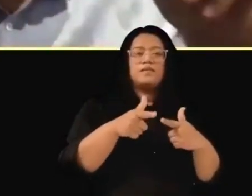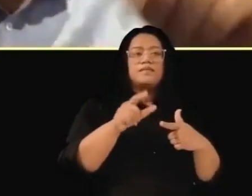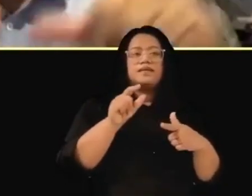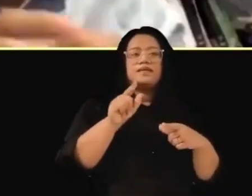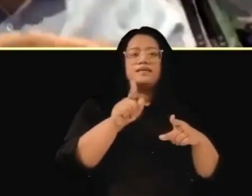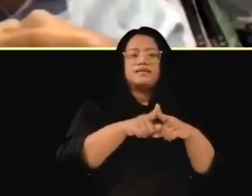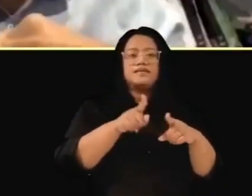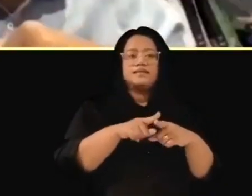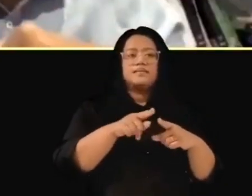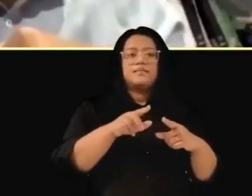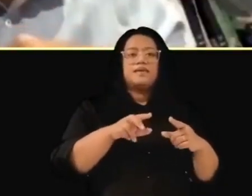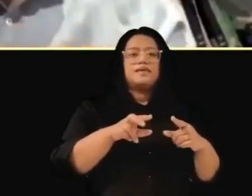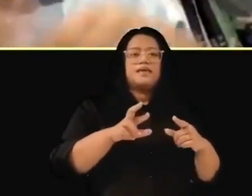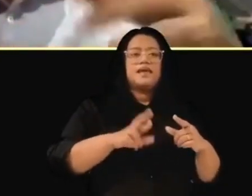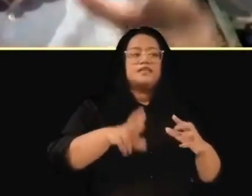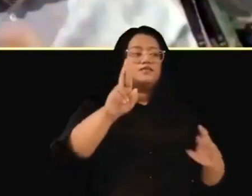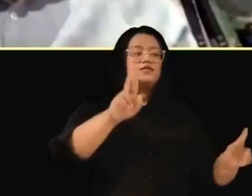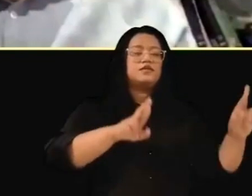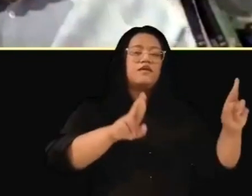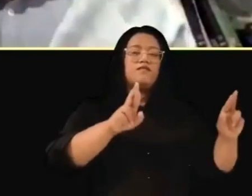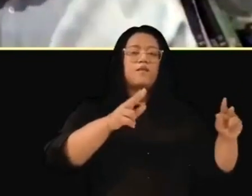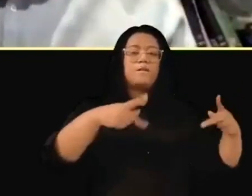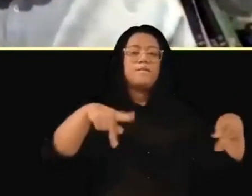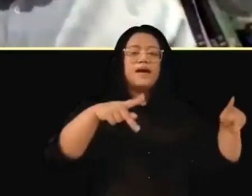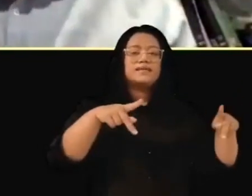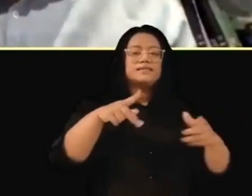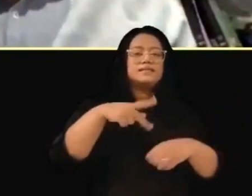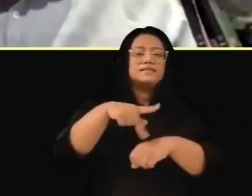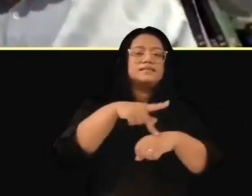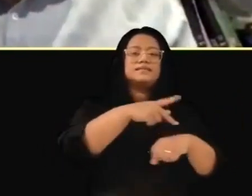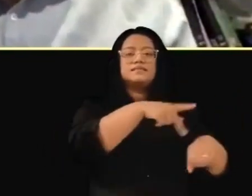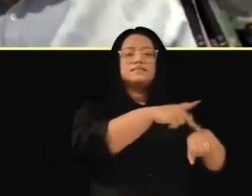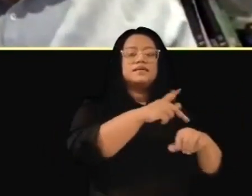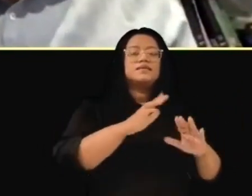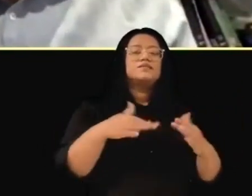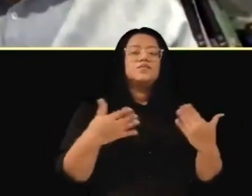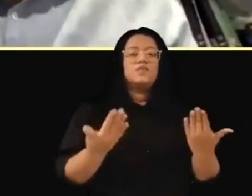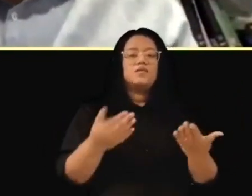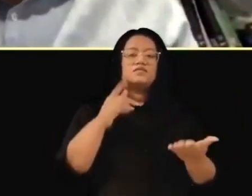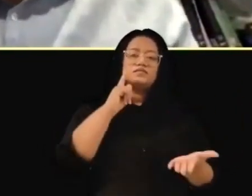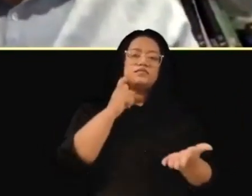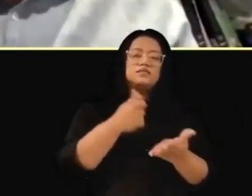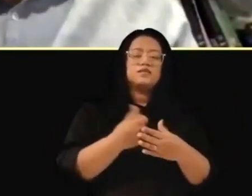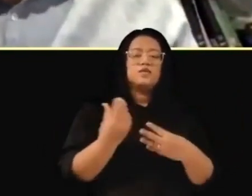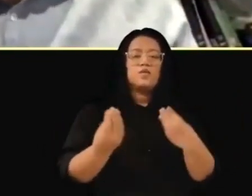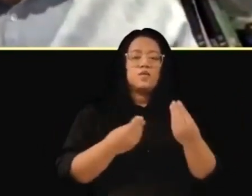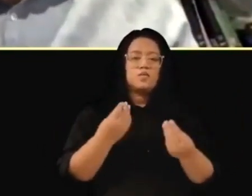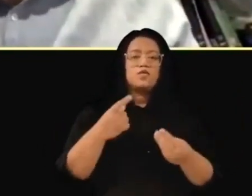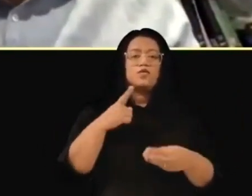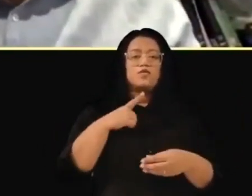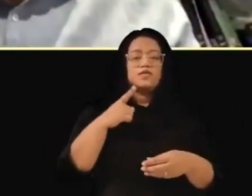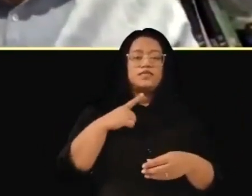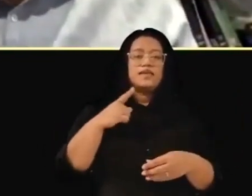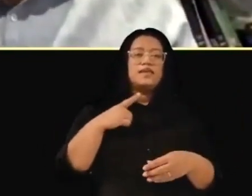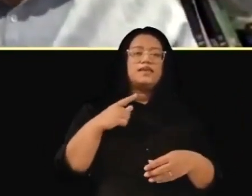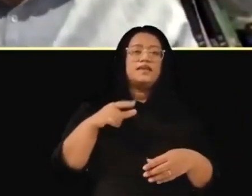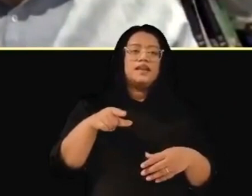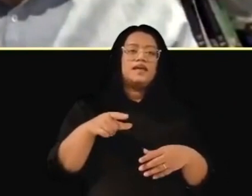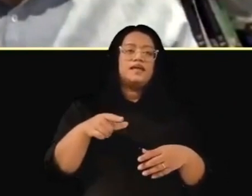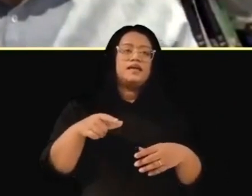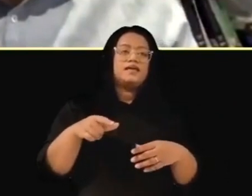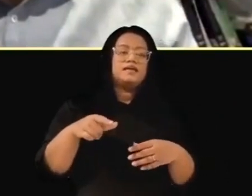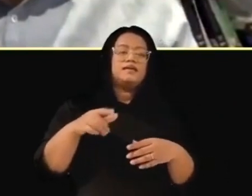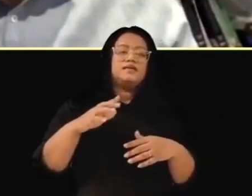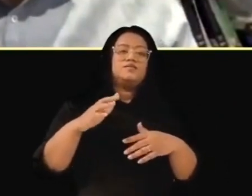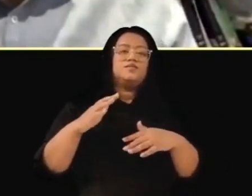lados dos dois países, vamos dizer assim, na tomada de decisão. Existe um instrumento, né? Está aí o